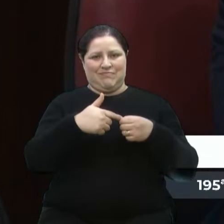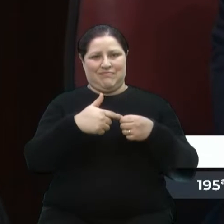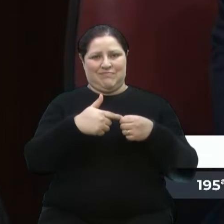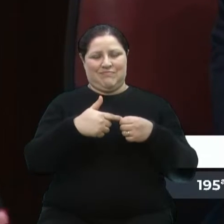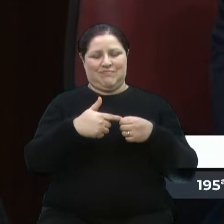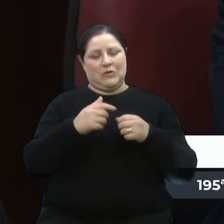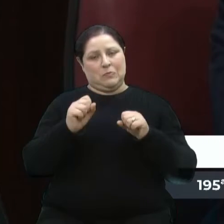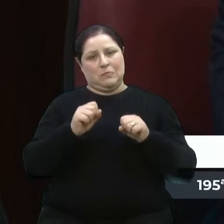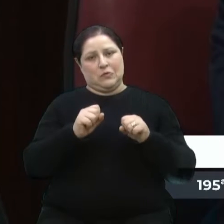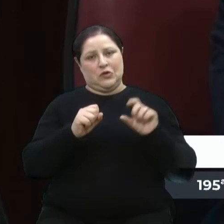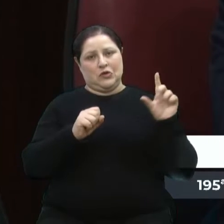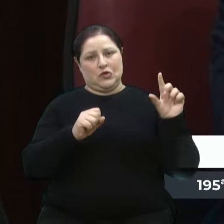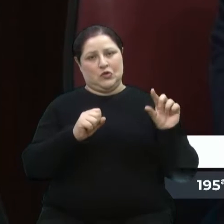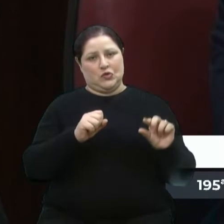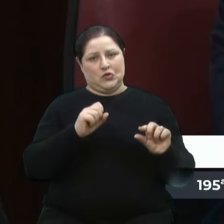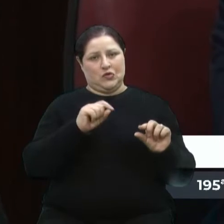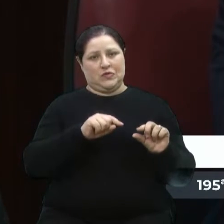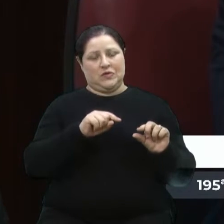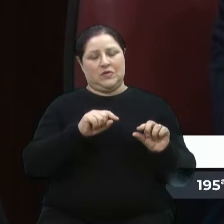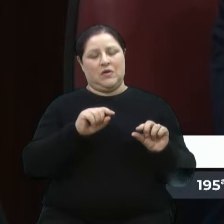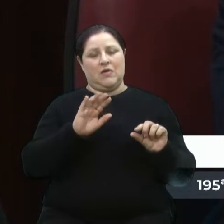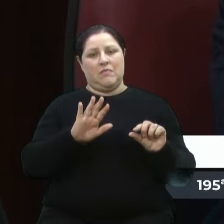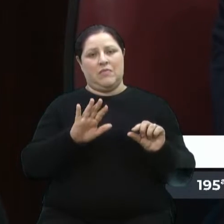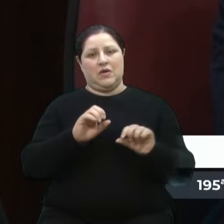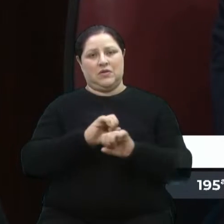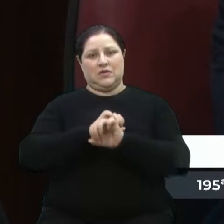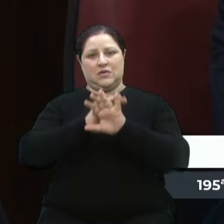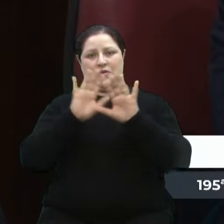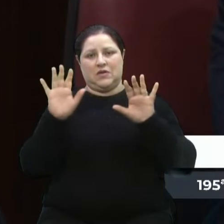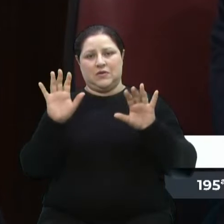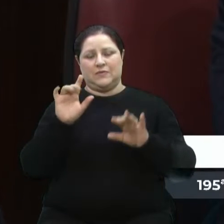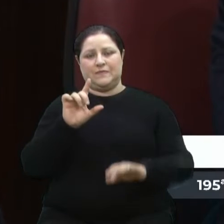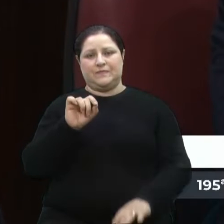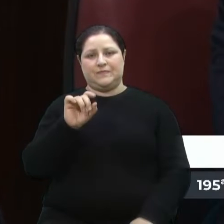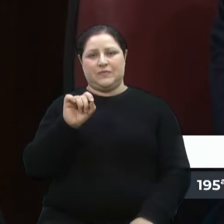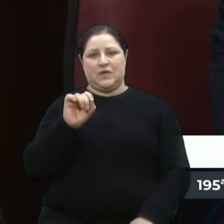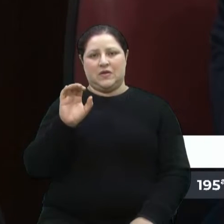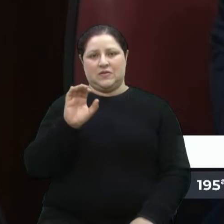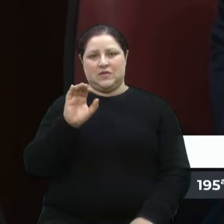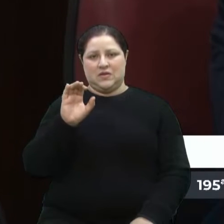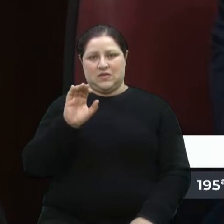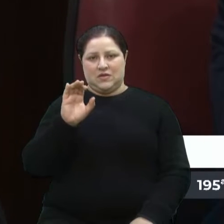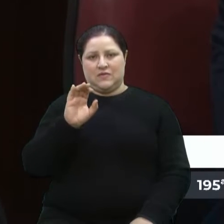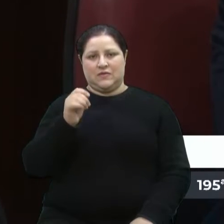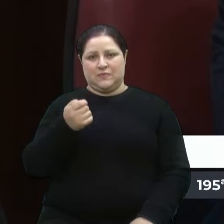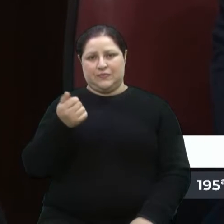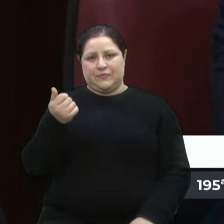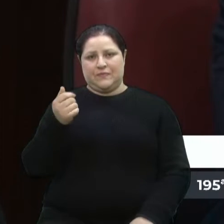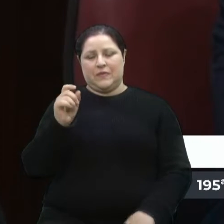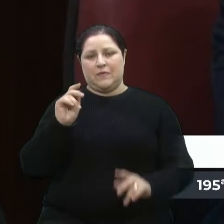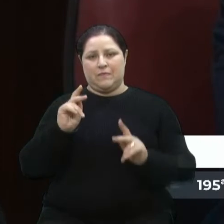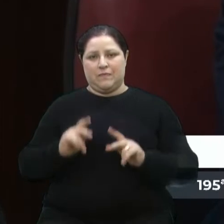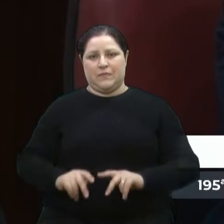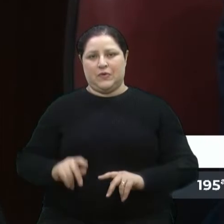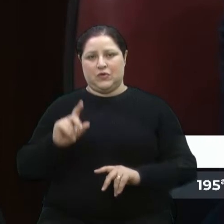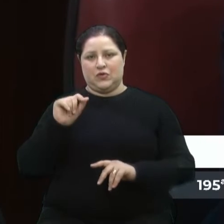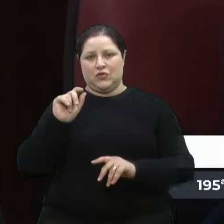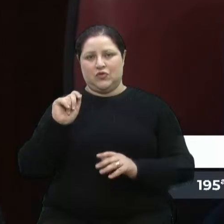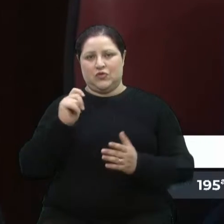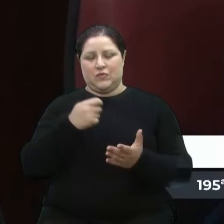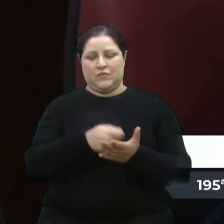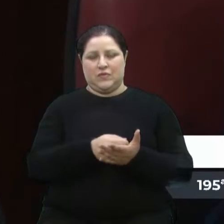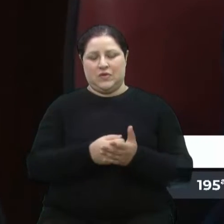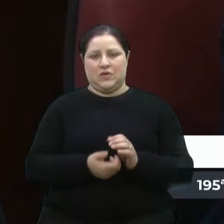mas deixando bem claro que esses 10 centavos é para quem paga em dinheiro e o recurso virá